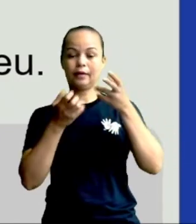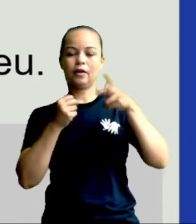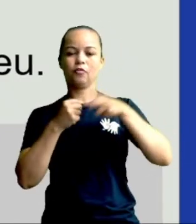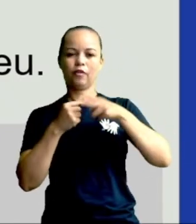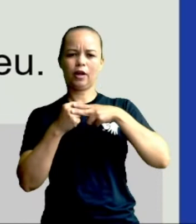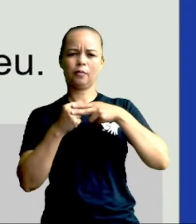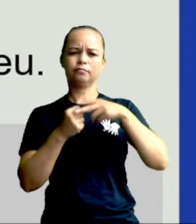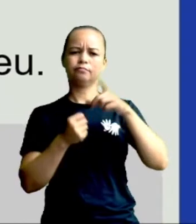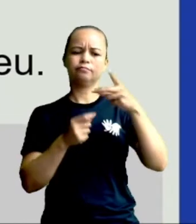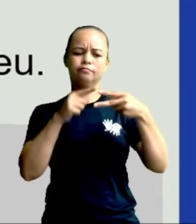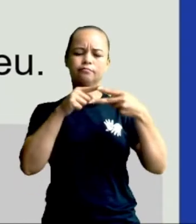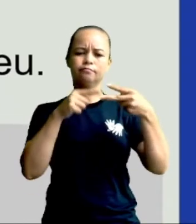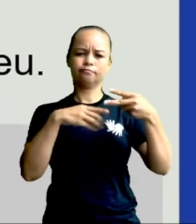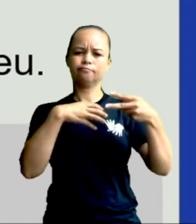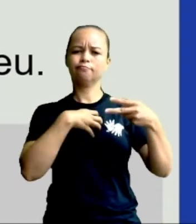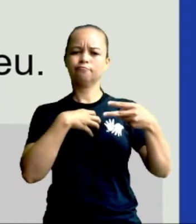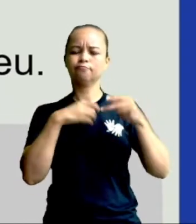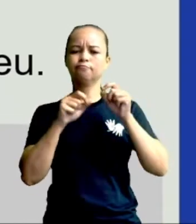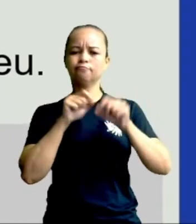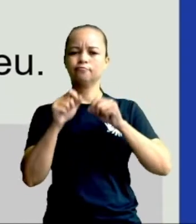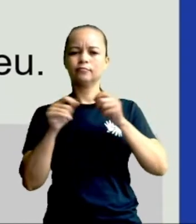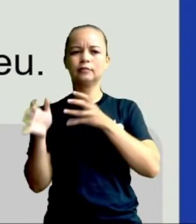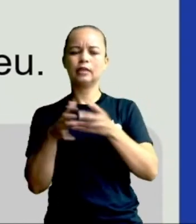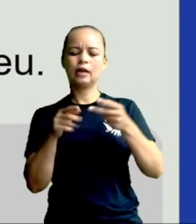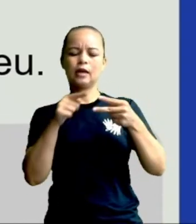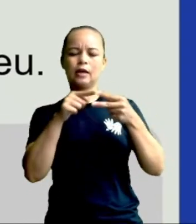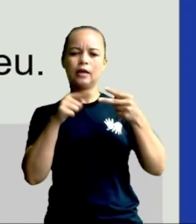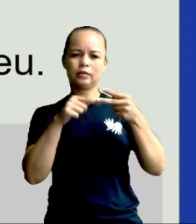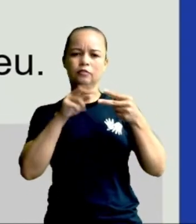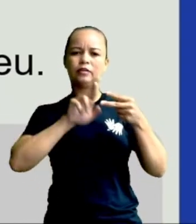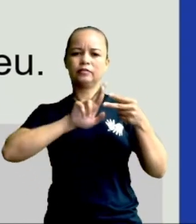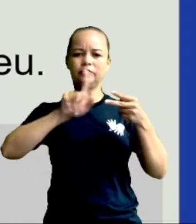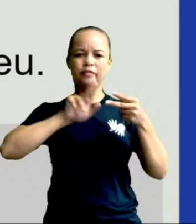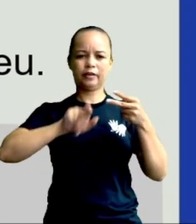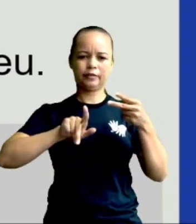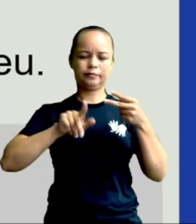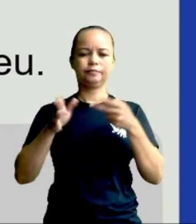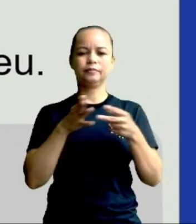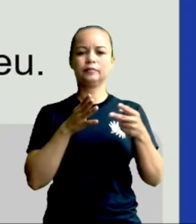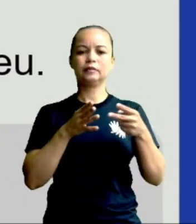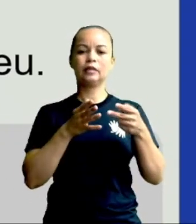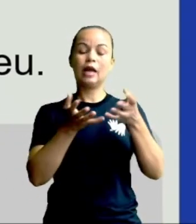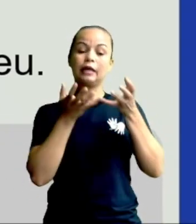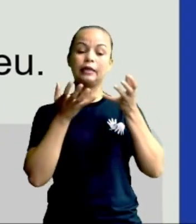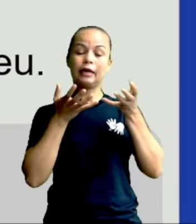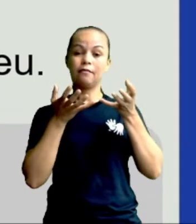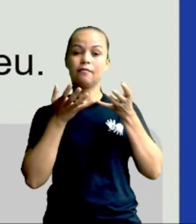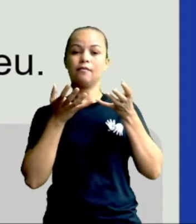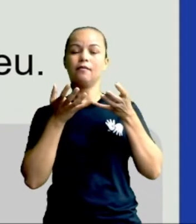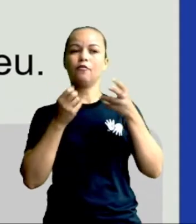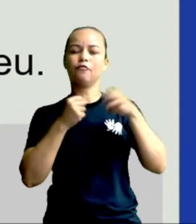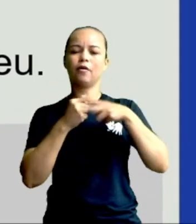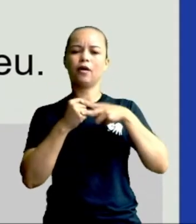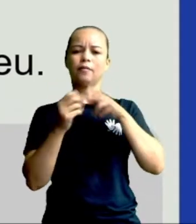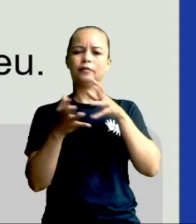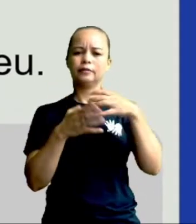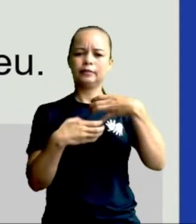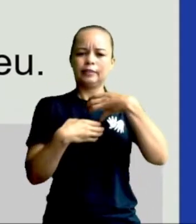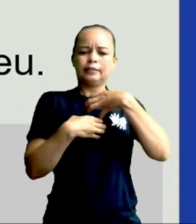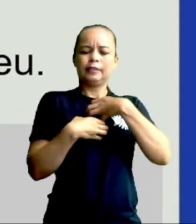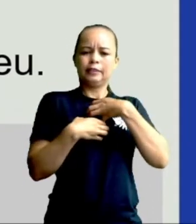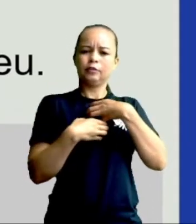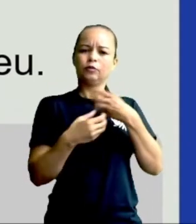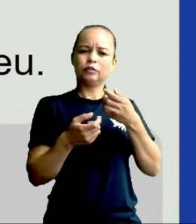dois sentidos e em cada um vai haver uma Regência diferente o verbo querer quando ele tem o